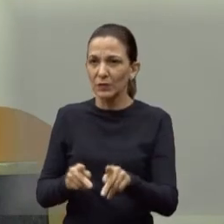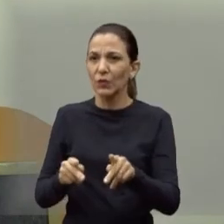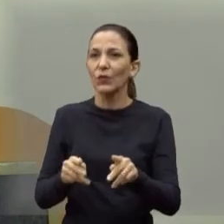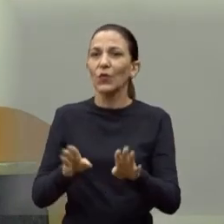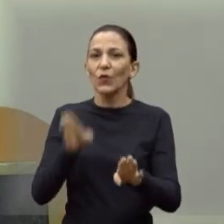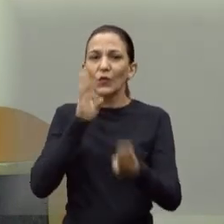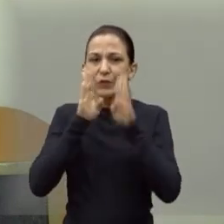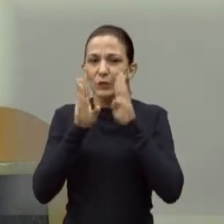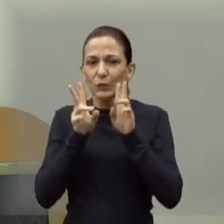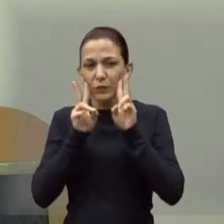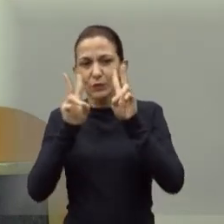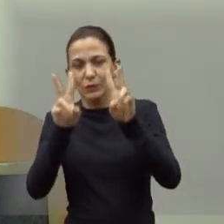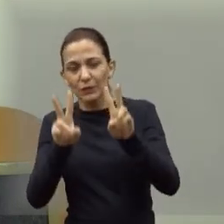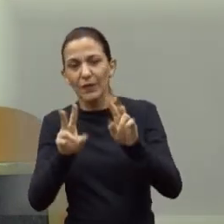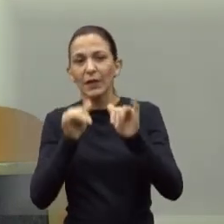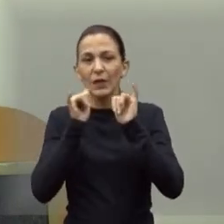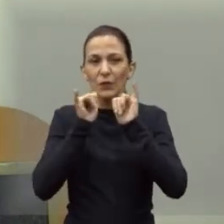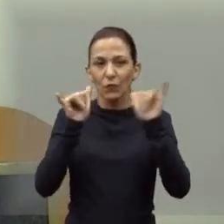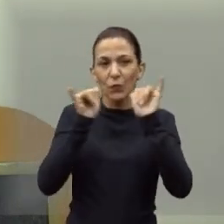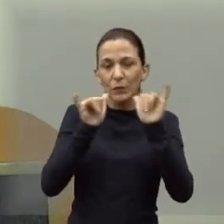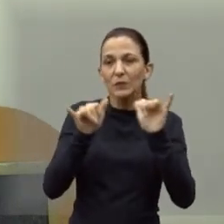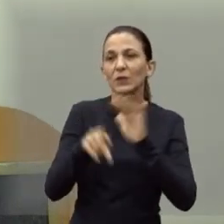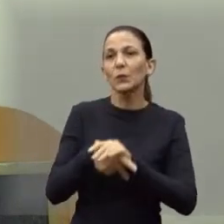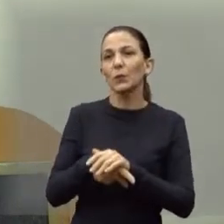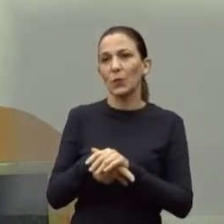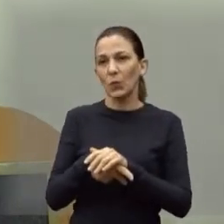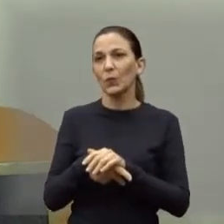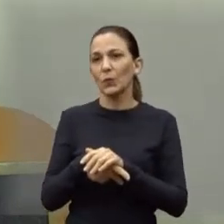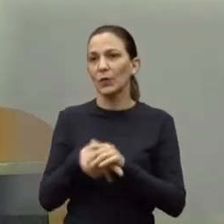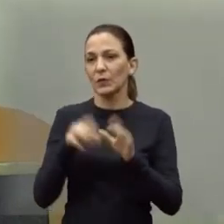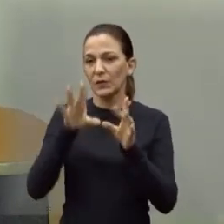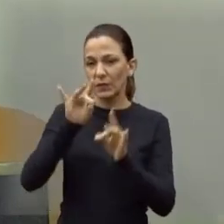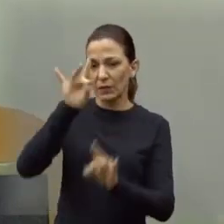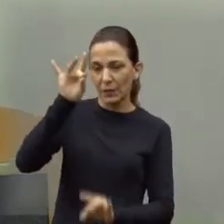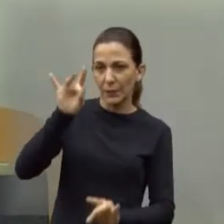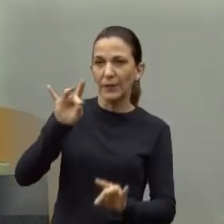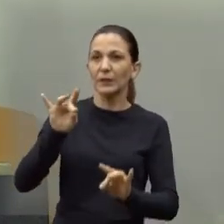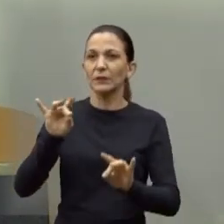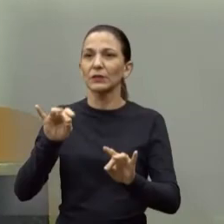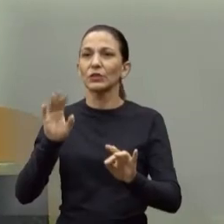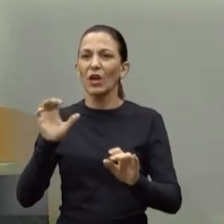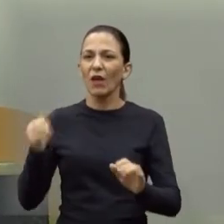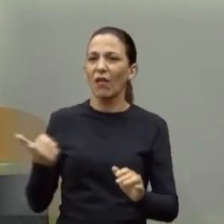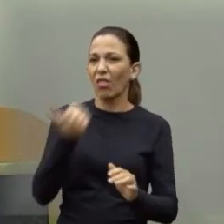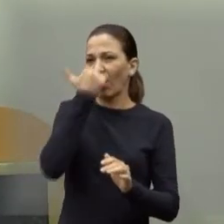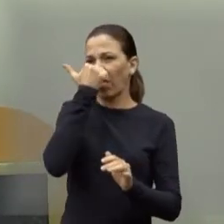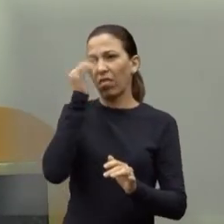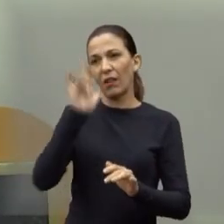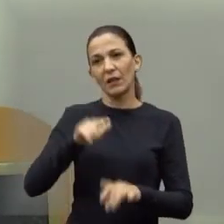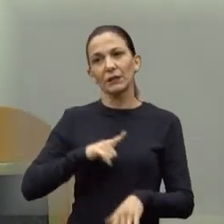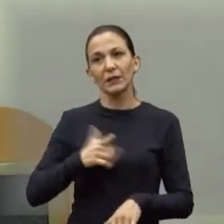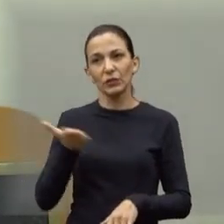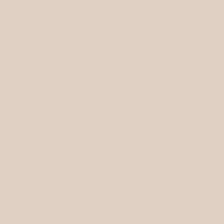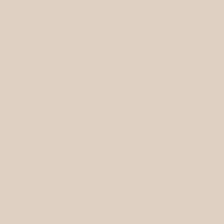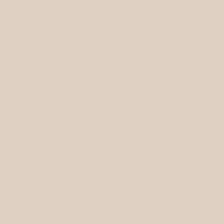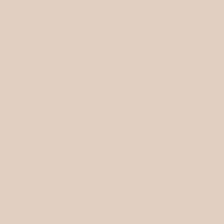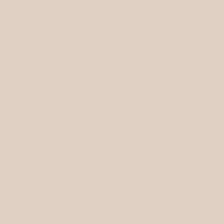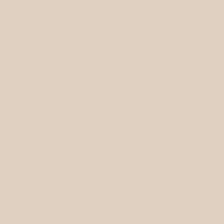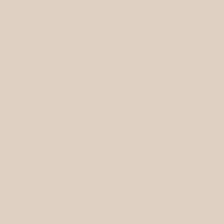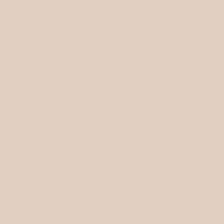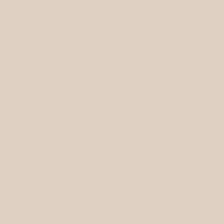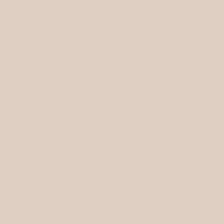Facebook e vocês vão poder ver essas notícias, esses links, falando detalhadamente dos acidentes já ocorridos lá. Obrigado e boa tarde a todos.